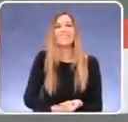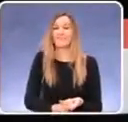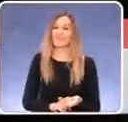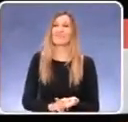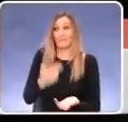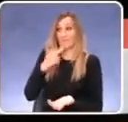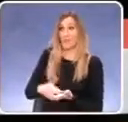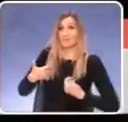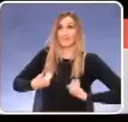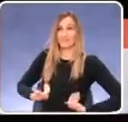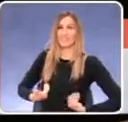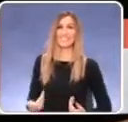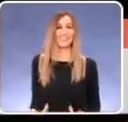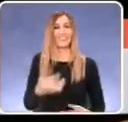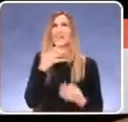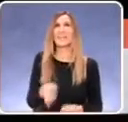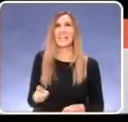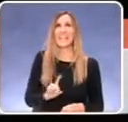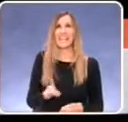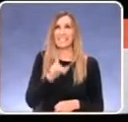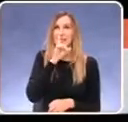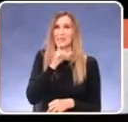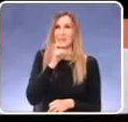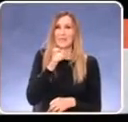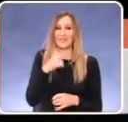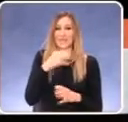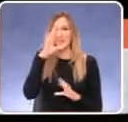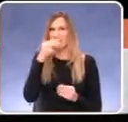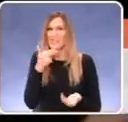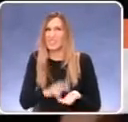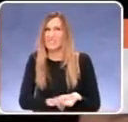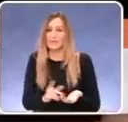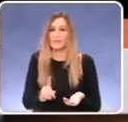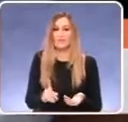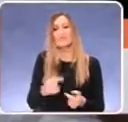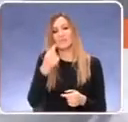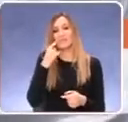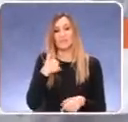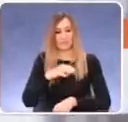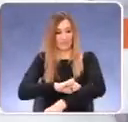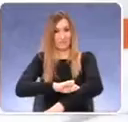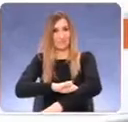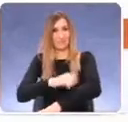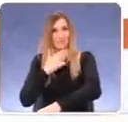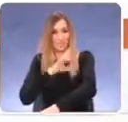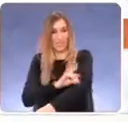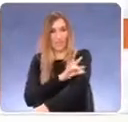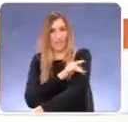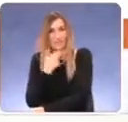então, estou aqui. Ainda não acredito, não sei se... Se isto é verdade, se não. Então, olha, para mim, eu sou verdadeiro. Pois é, sim. Pode